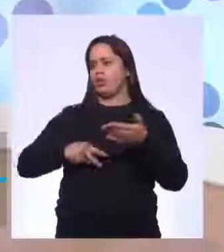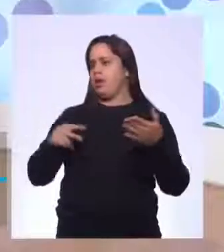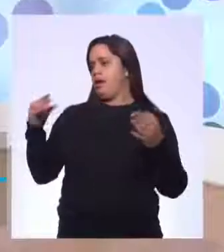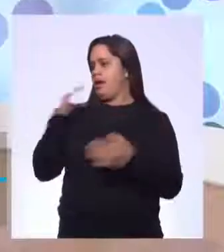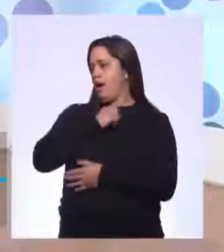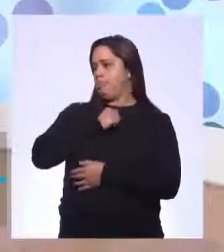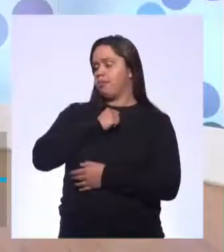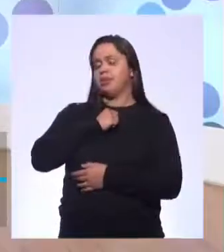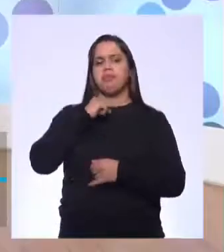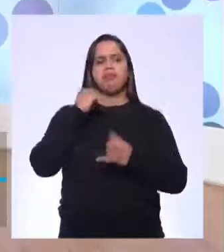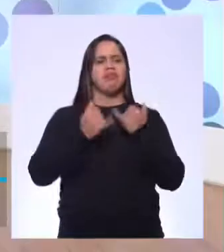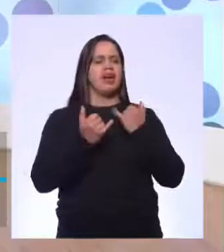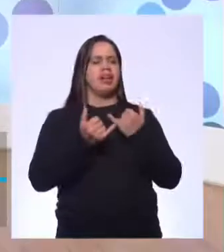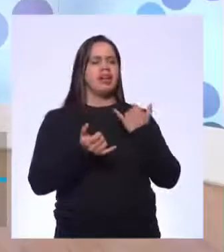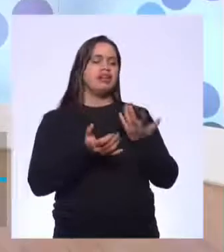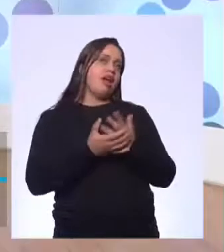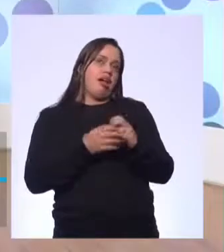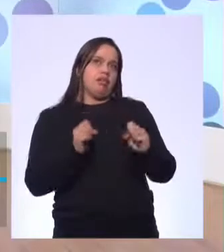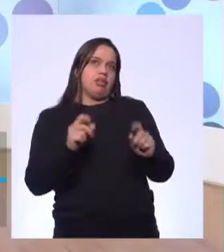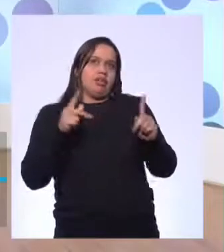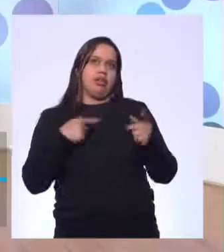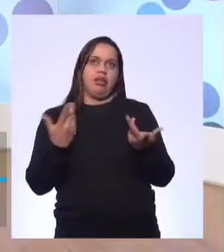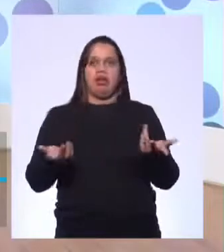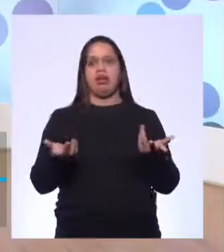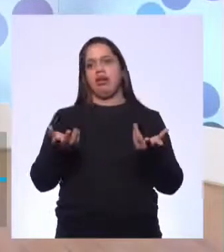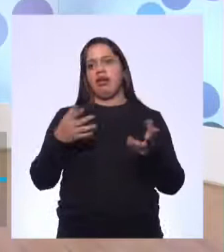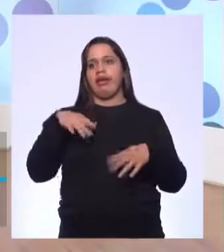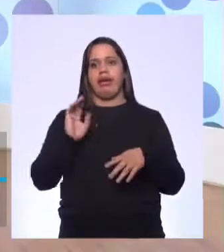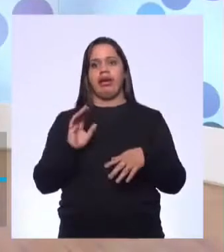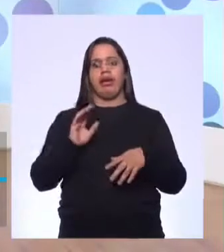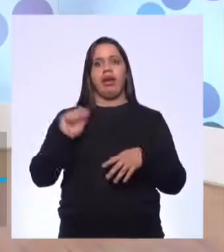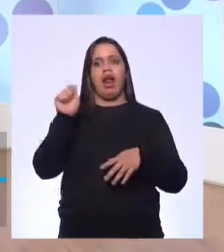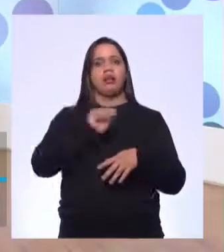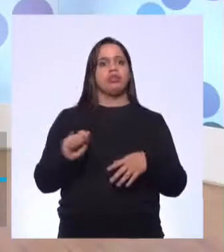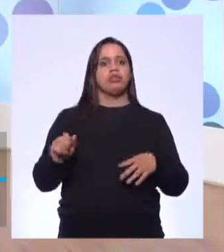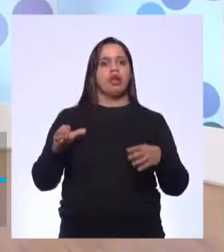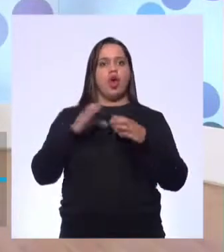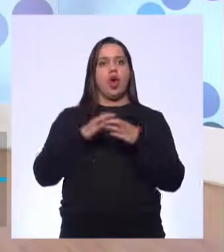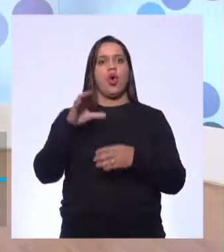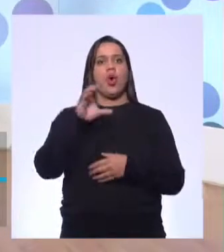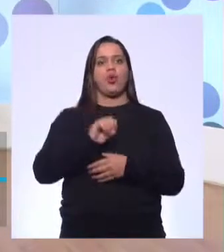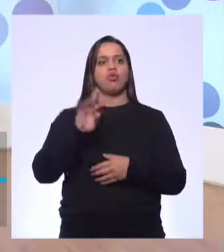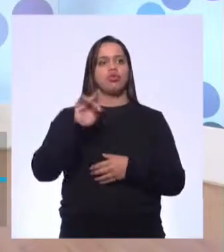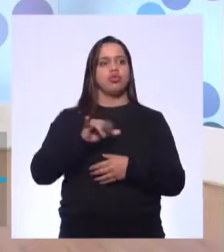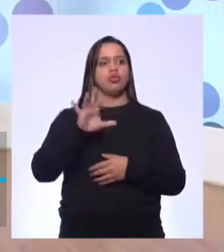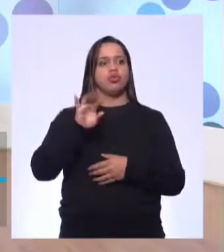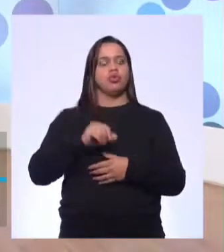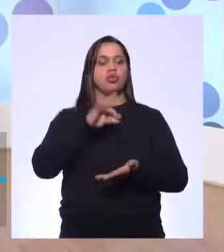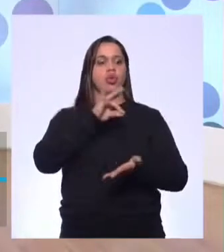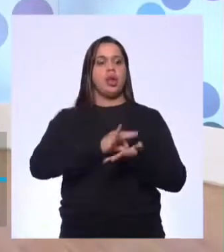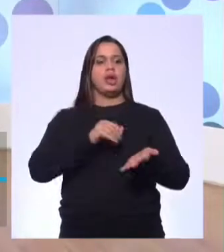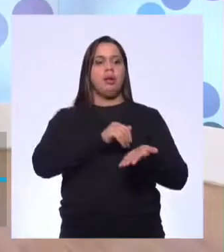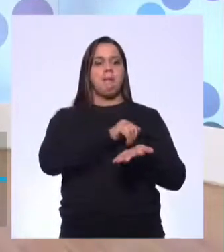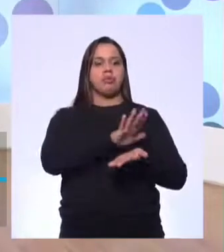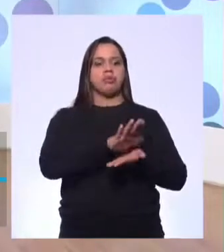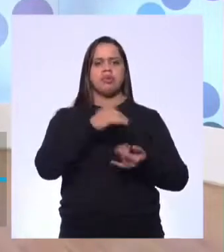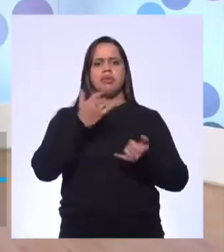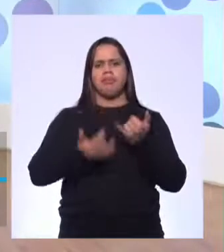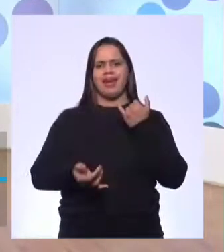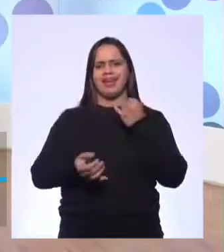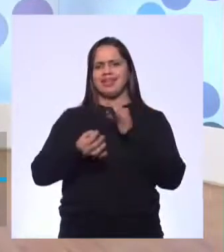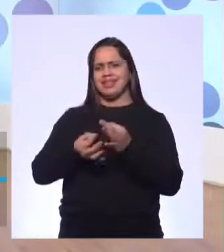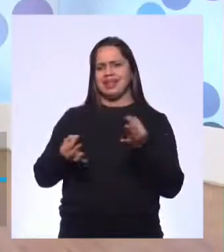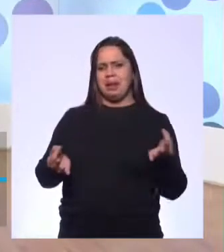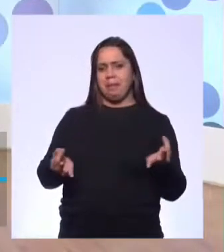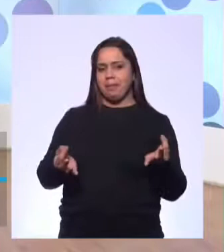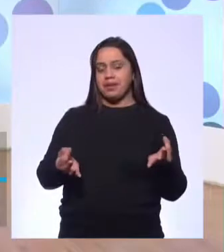que, ele dissolveu a Assembleia Constituinte, ele tirou os inimigos dele de lá. Parece que foi tão simples, mas não